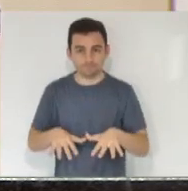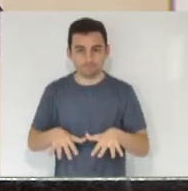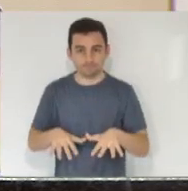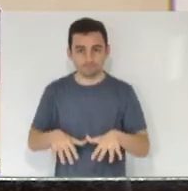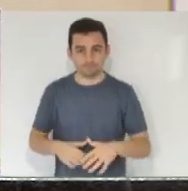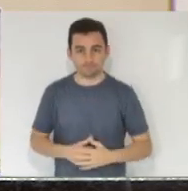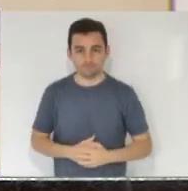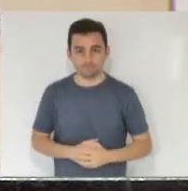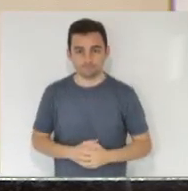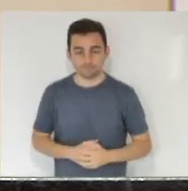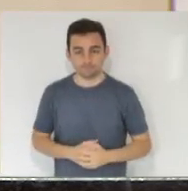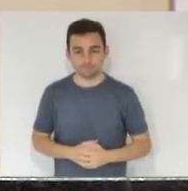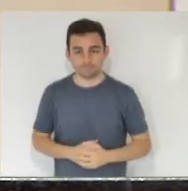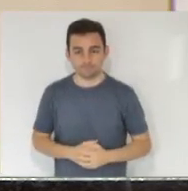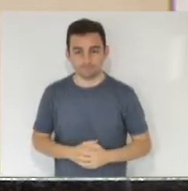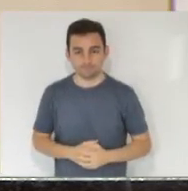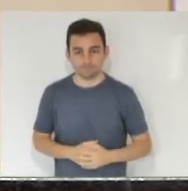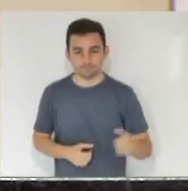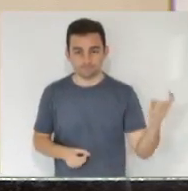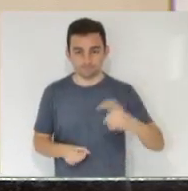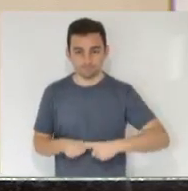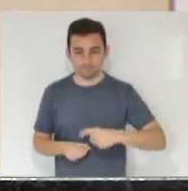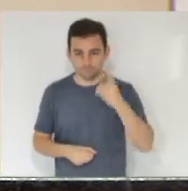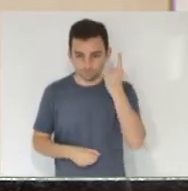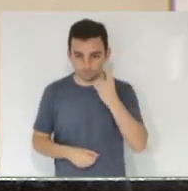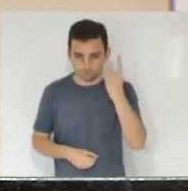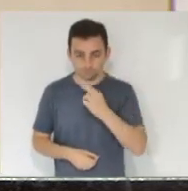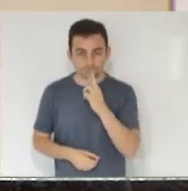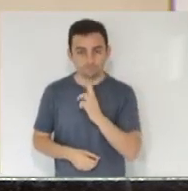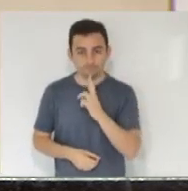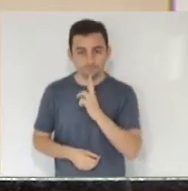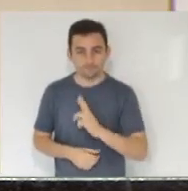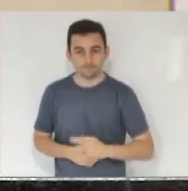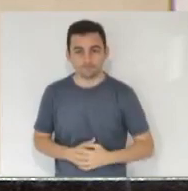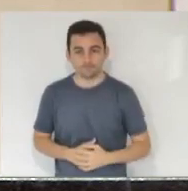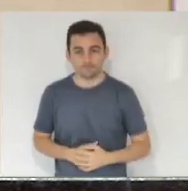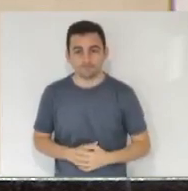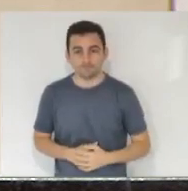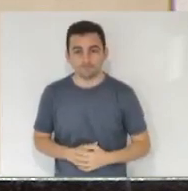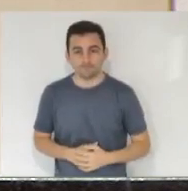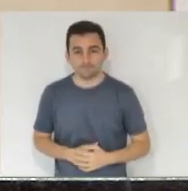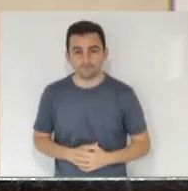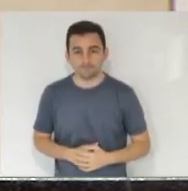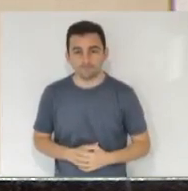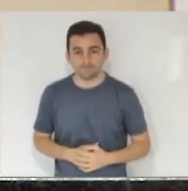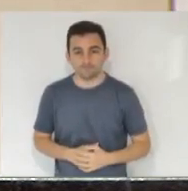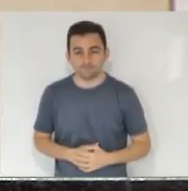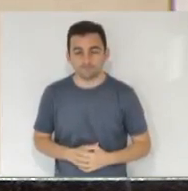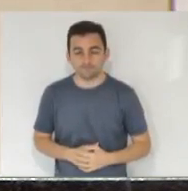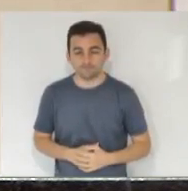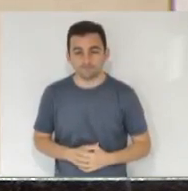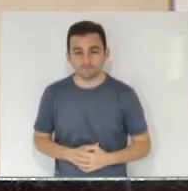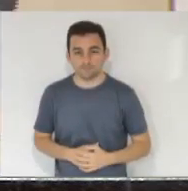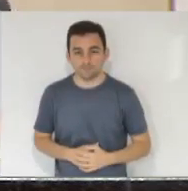os trabalhos para o deputado Rodrigo Minotto. Deputado Vicente Caro Preso.